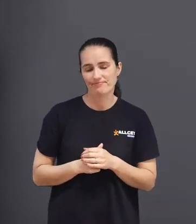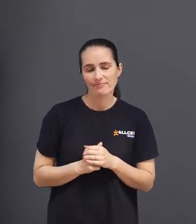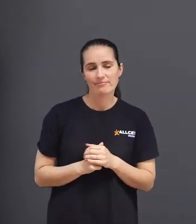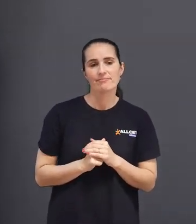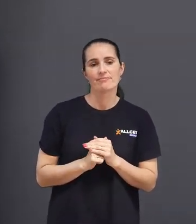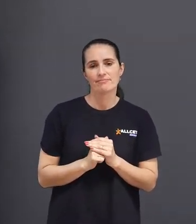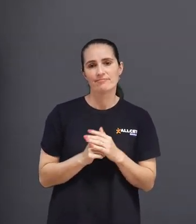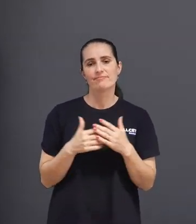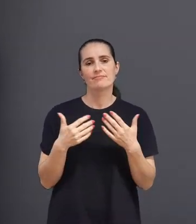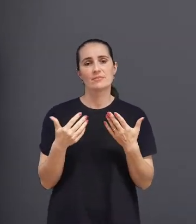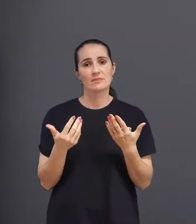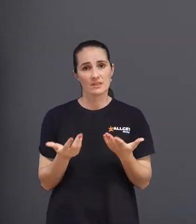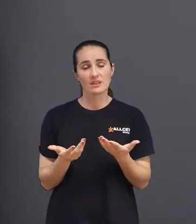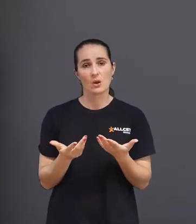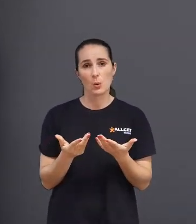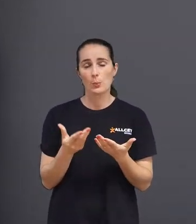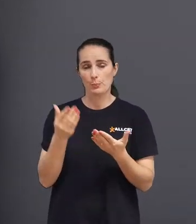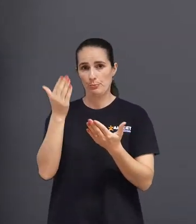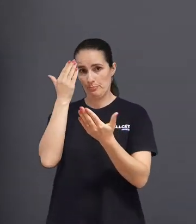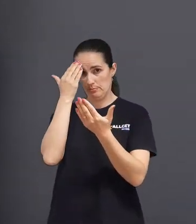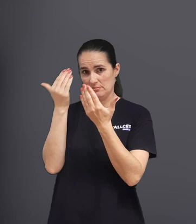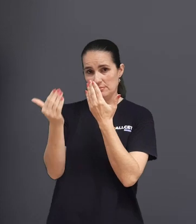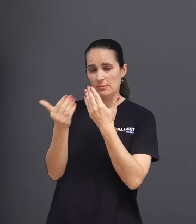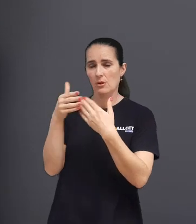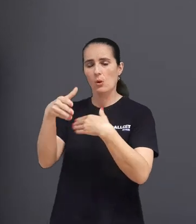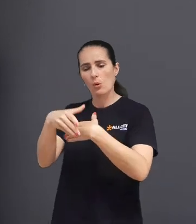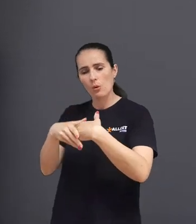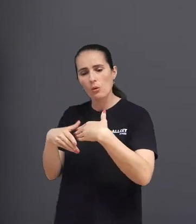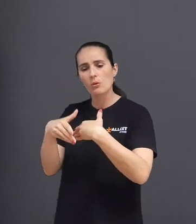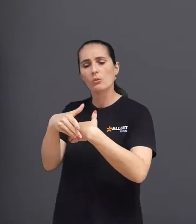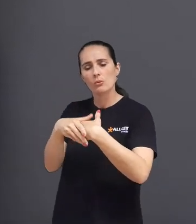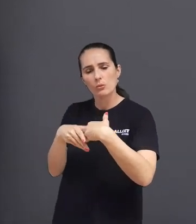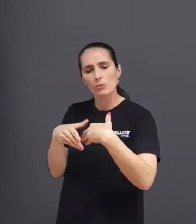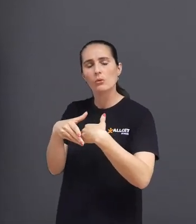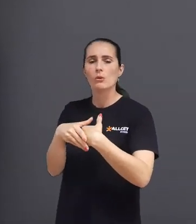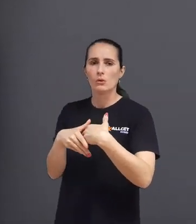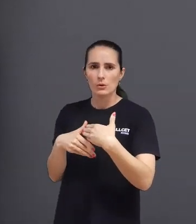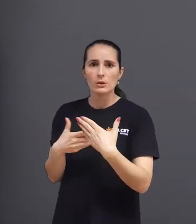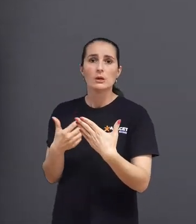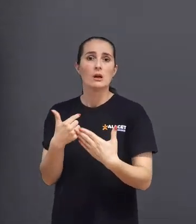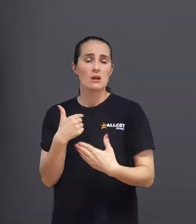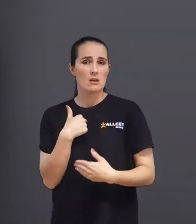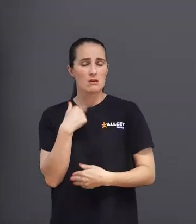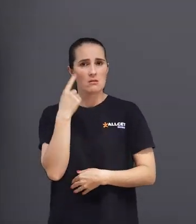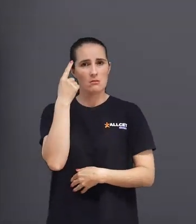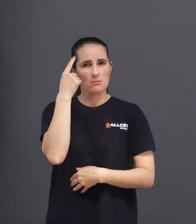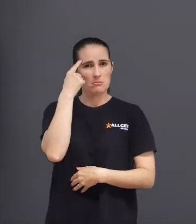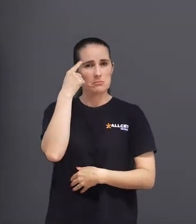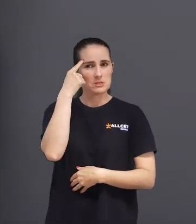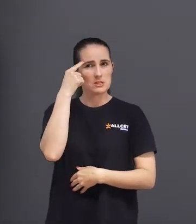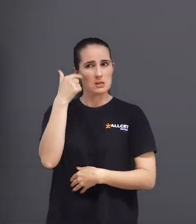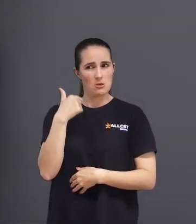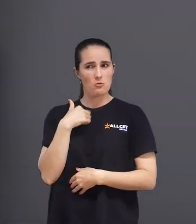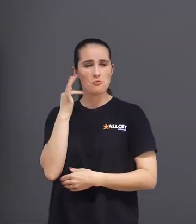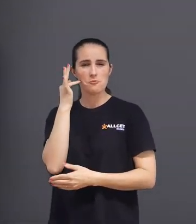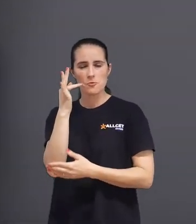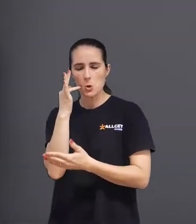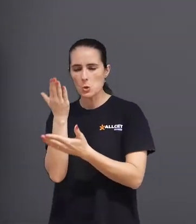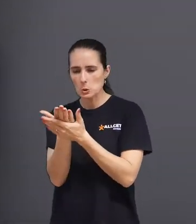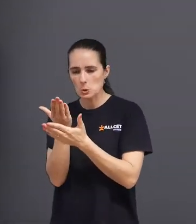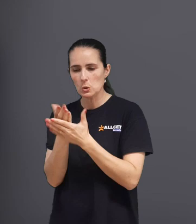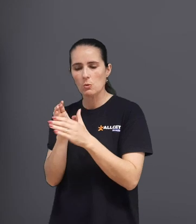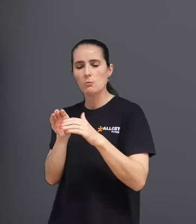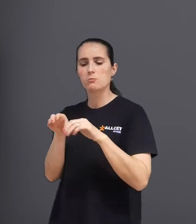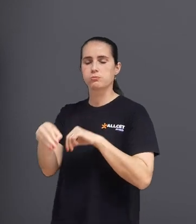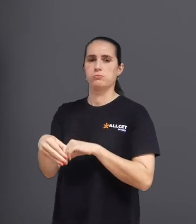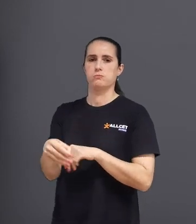Eu comecei a tomar atitudes assim de não depender do carro dele, porque eu sabia que ele me perseguia, ele rastreava o carro.